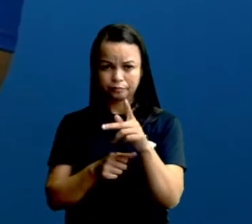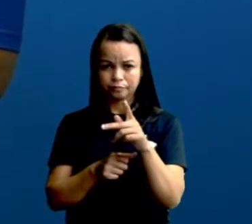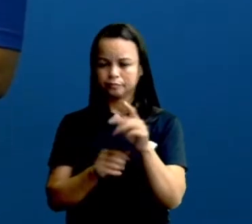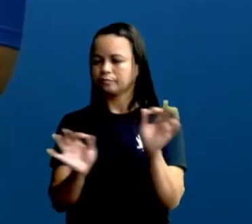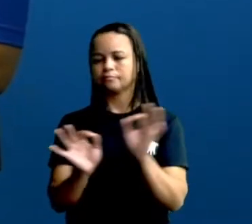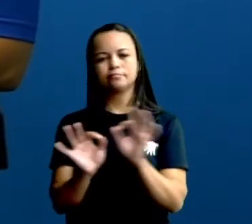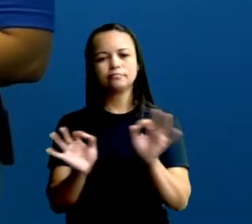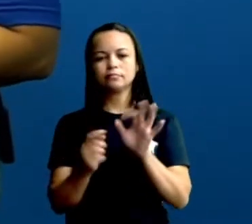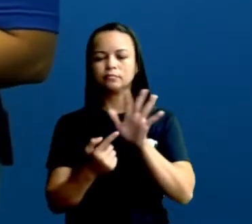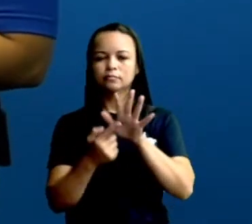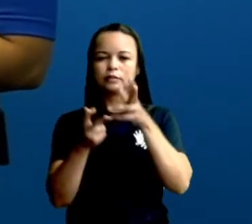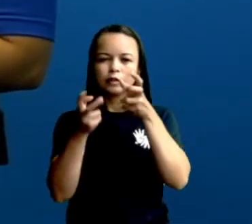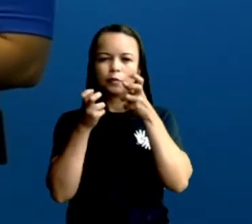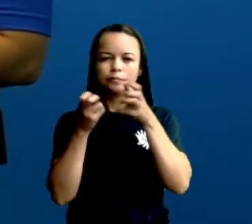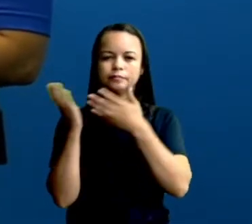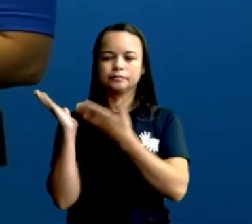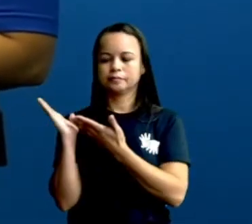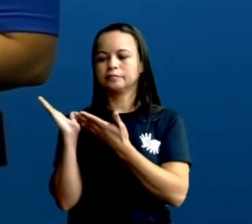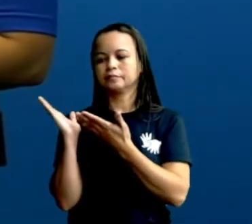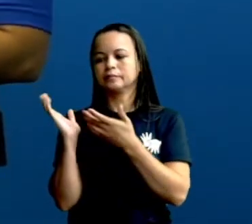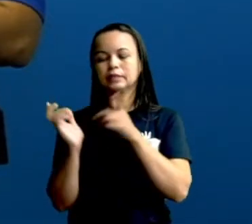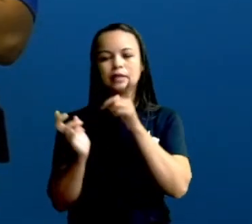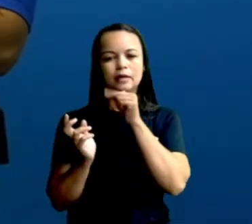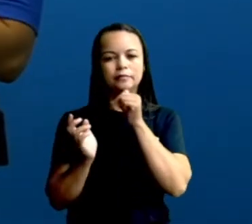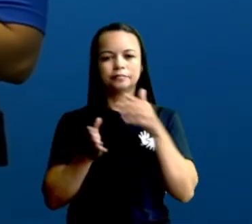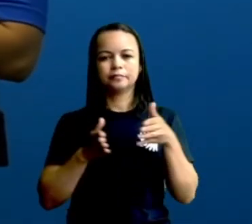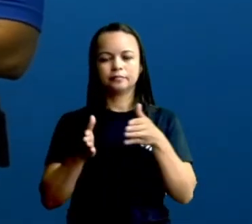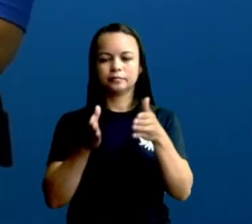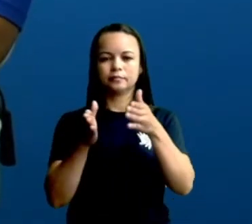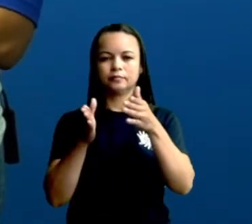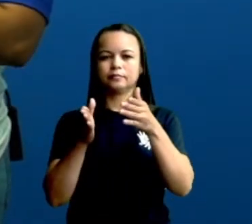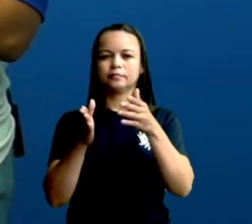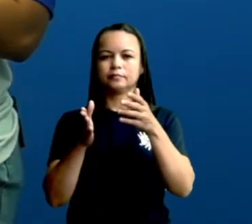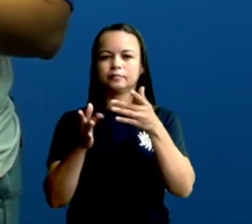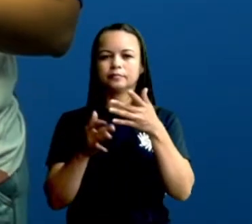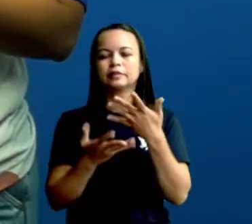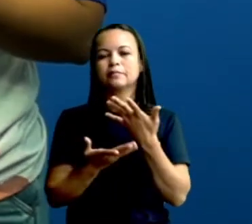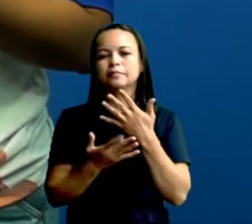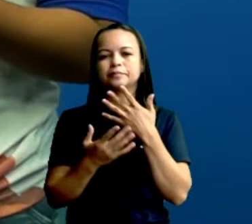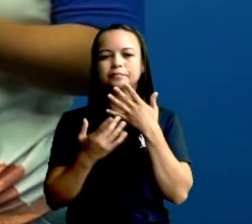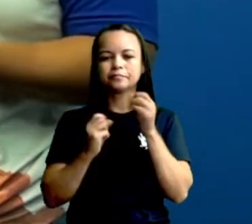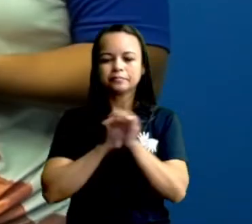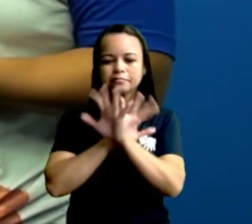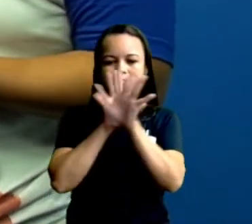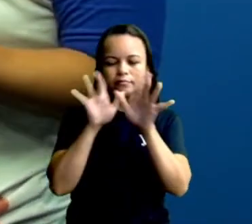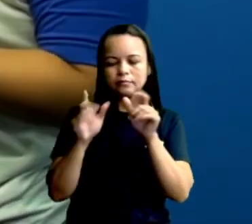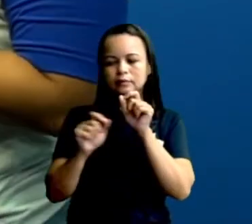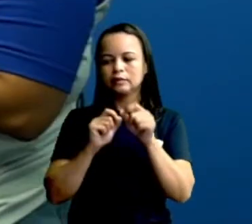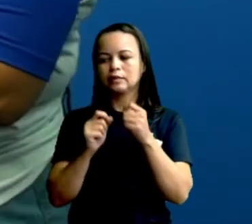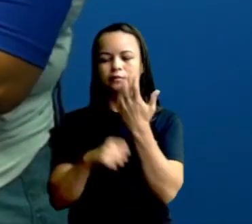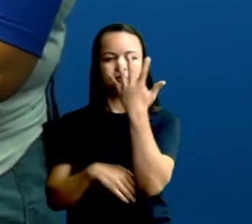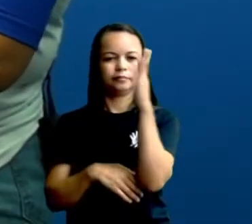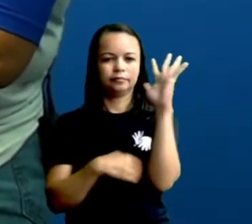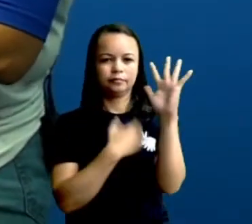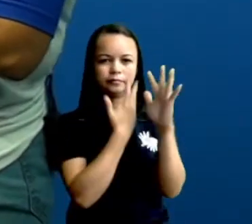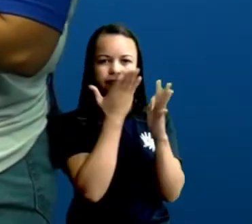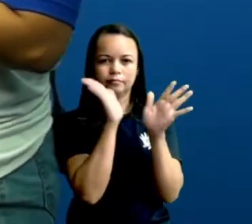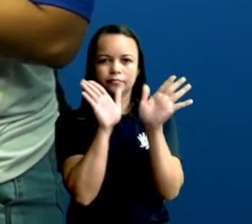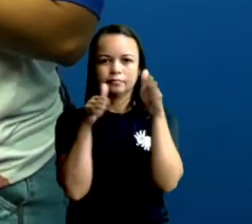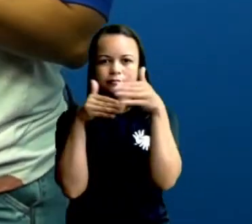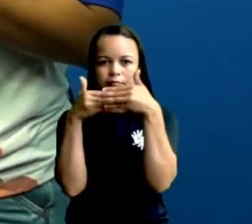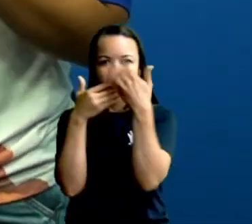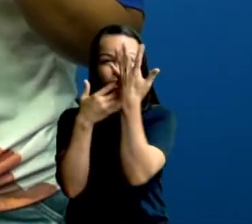você pode ver aí ó a água do rio aqui está Lina as matas são densas são são fechadas então